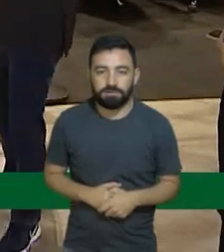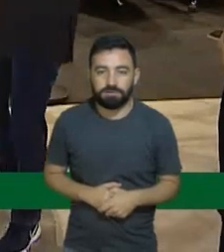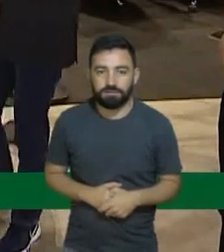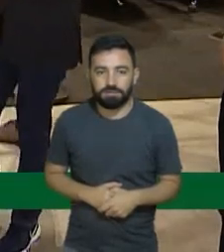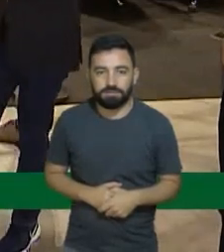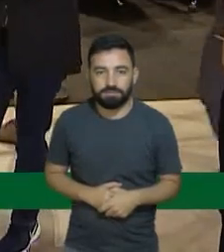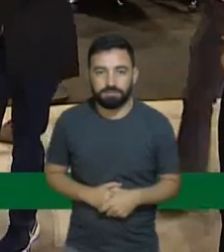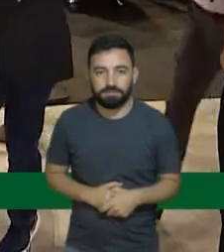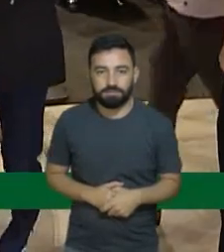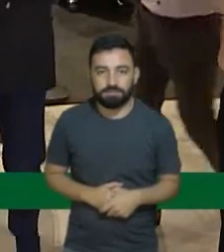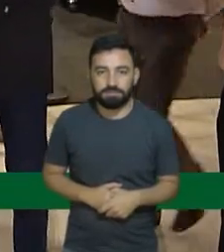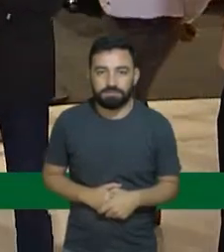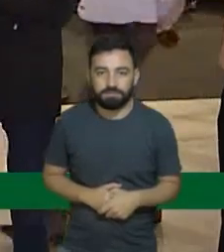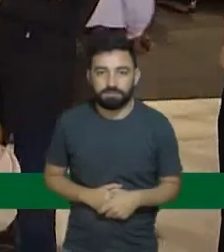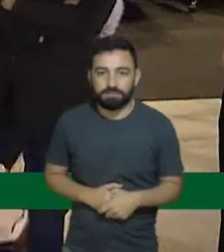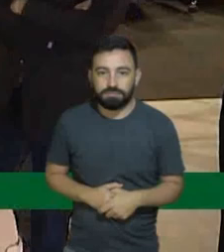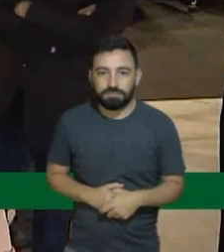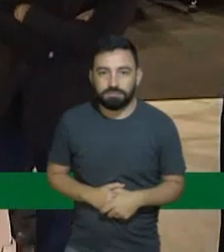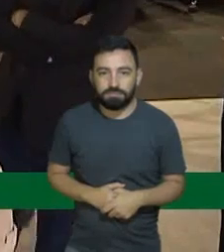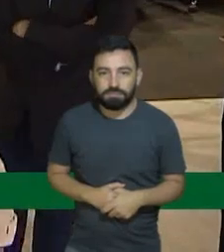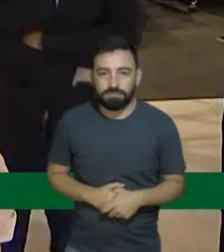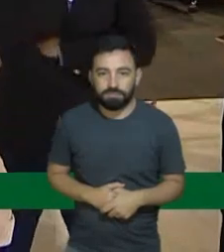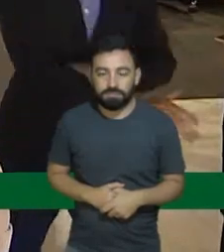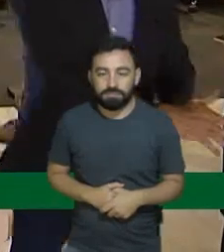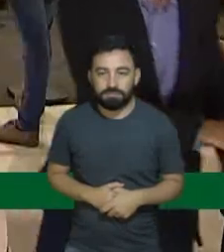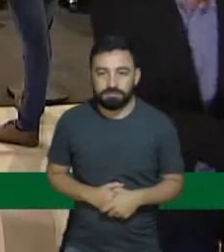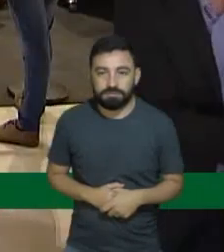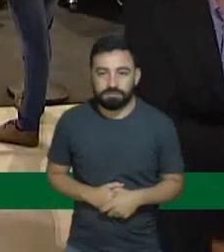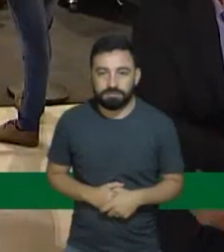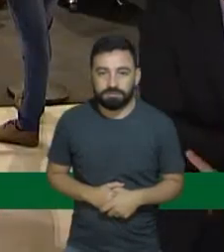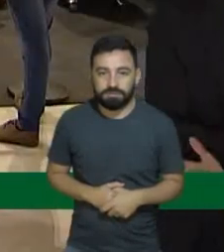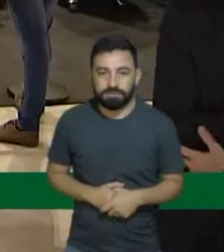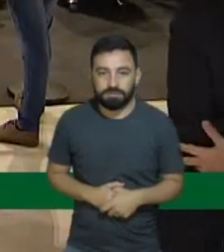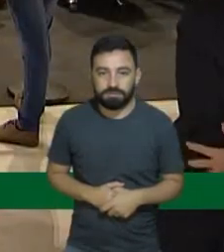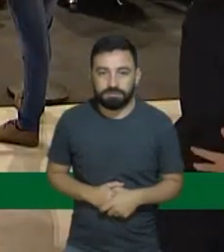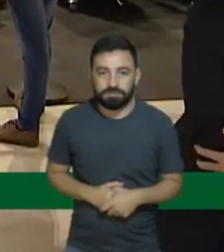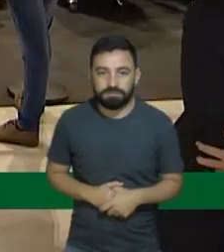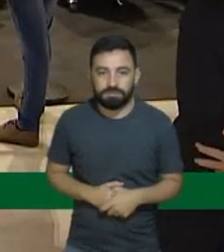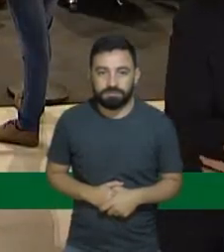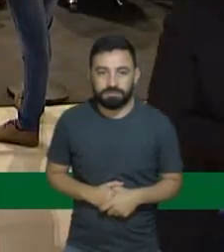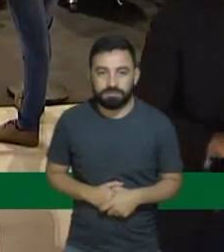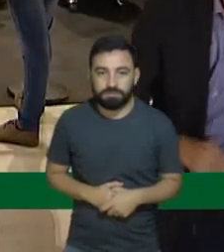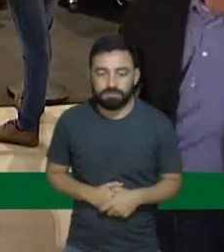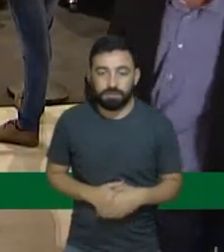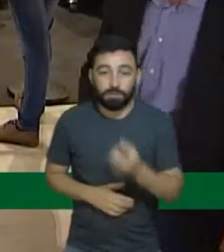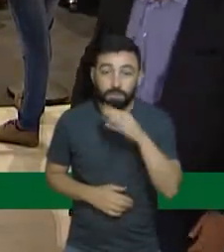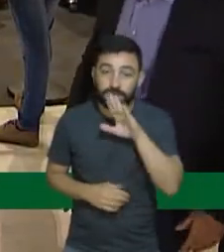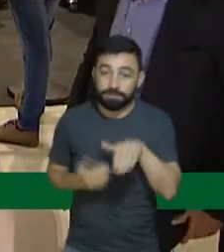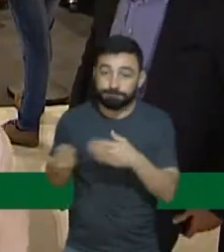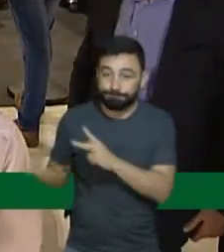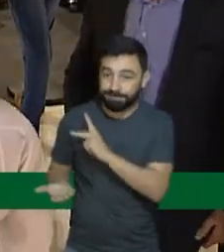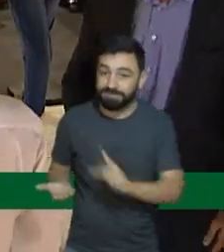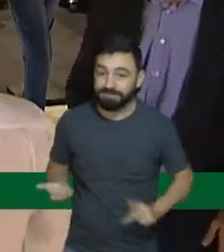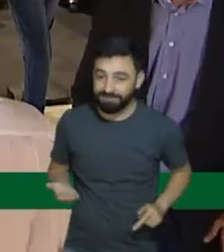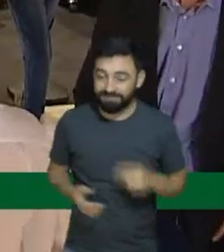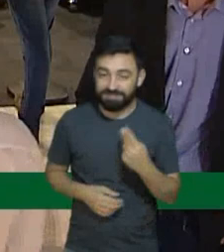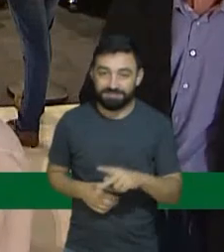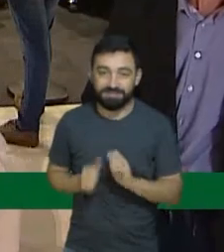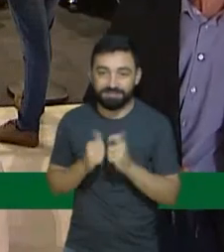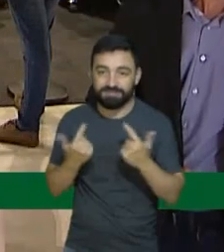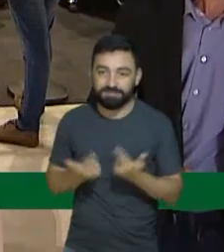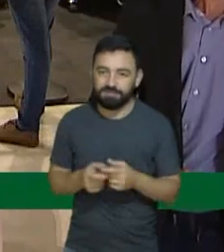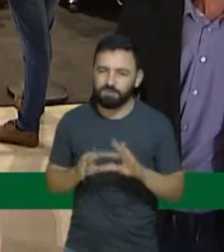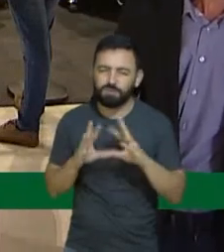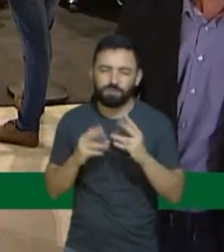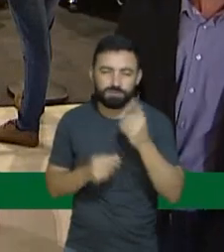Ibirama ter que levantar um pouco aqui né boa tarde presidente da lesc Boa tarde a todos os